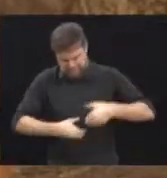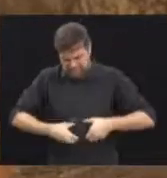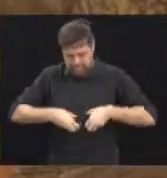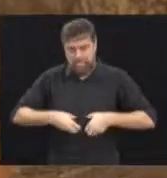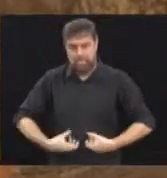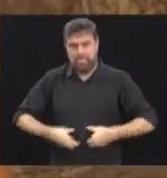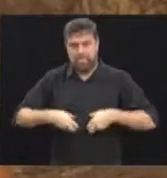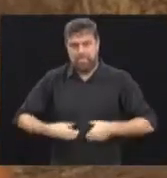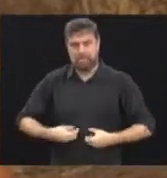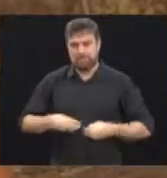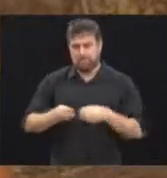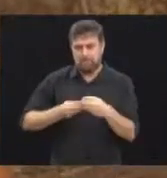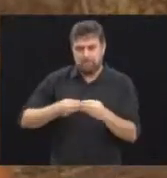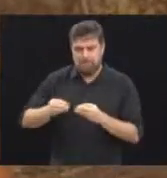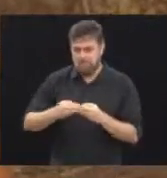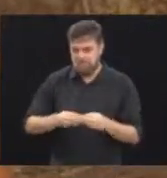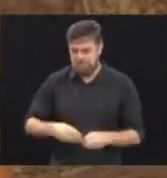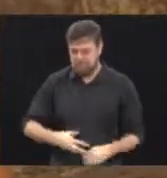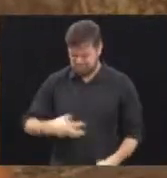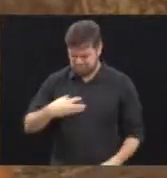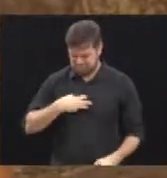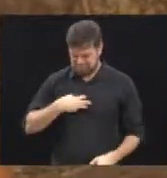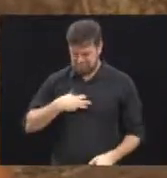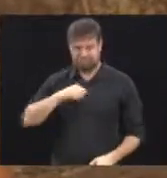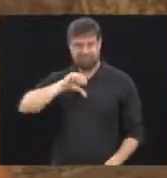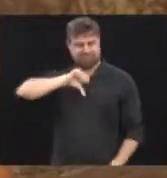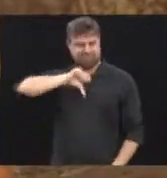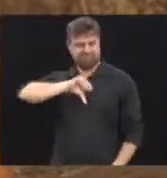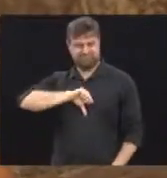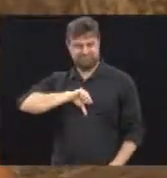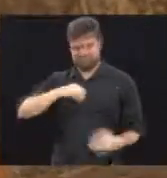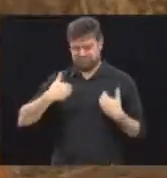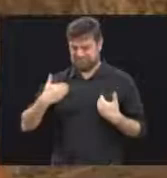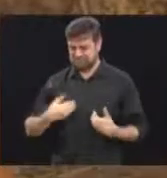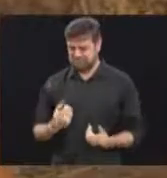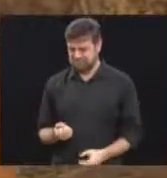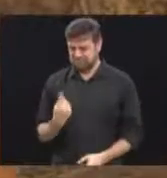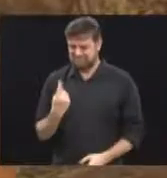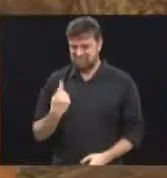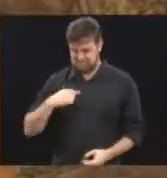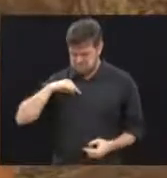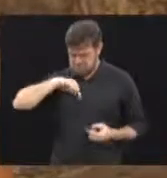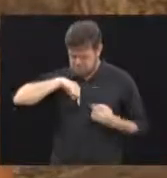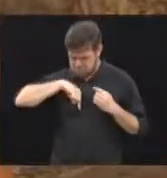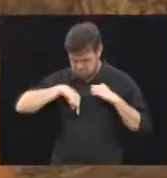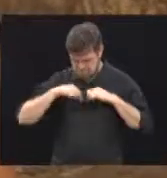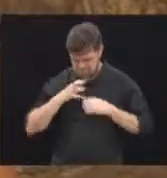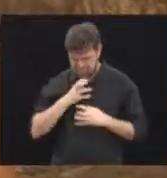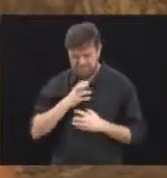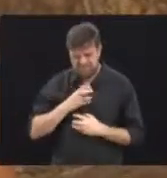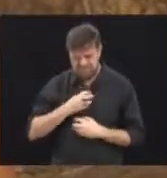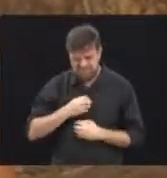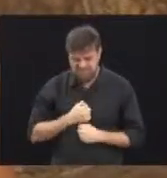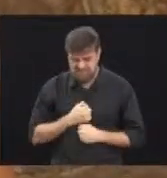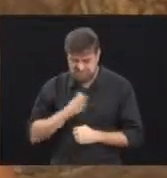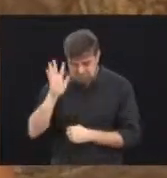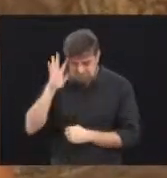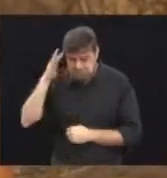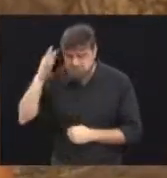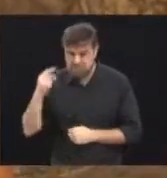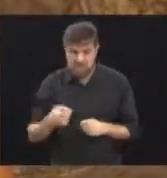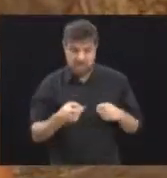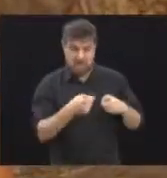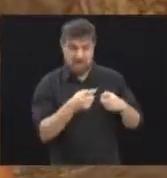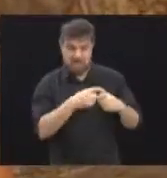sobrou muita coisa. E eu não estava me sentindo bem. Estava até com depressão. Aí resolvi procurar